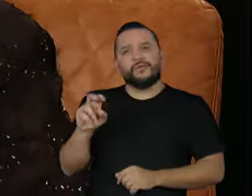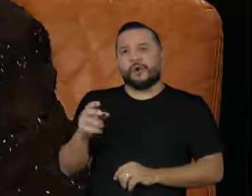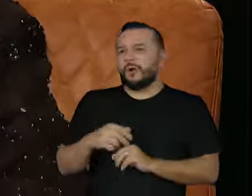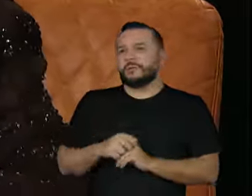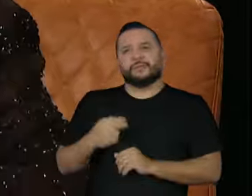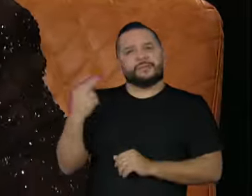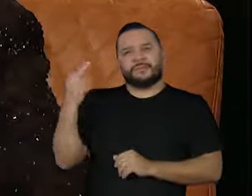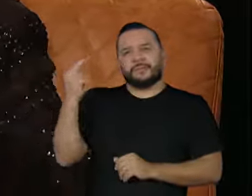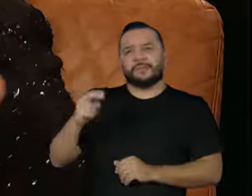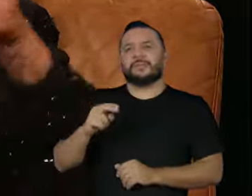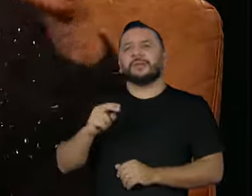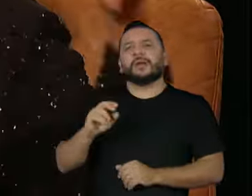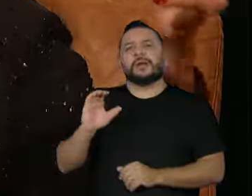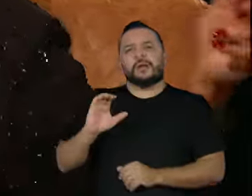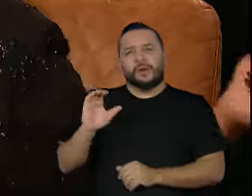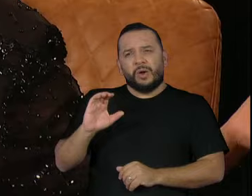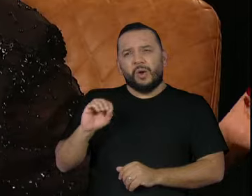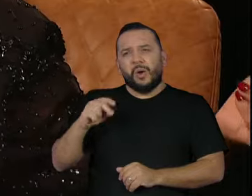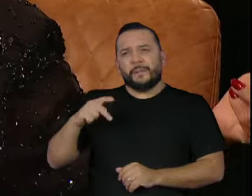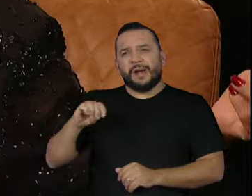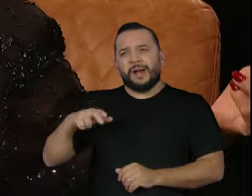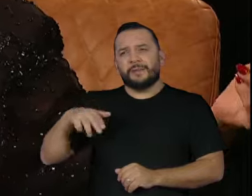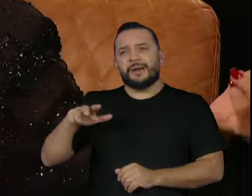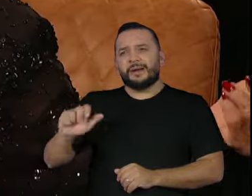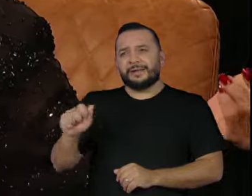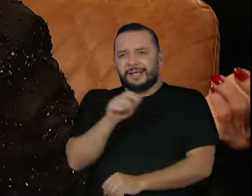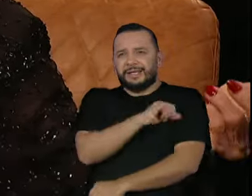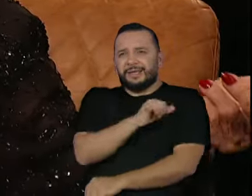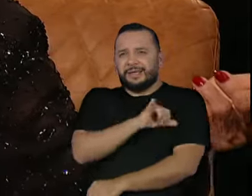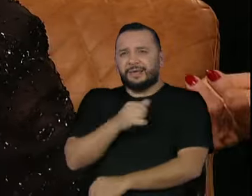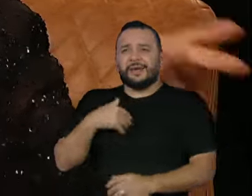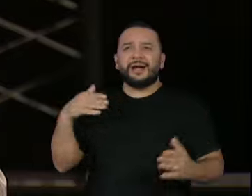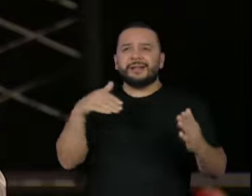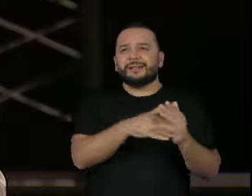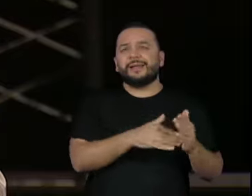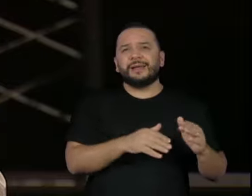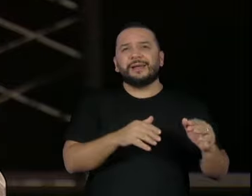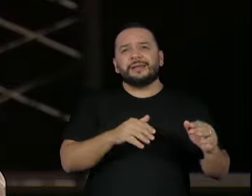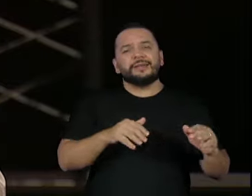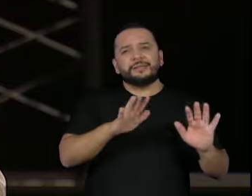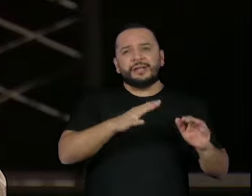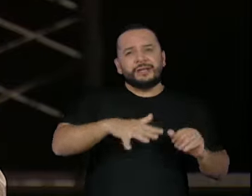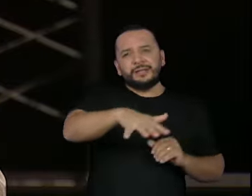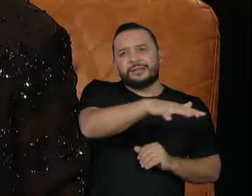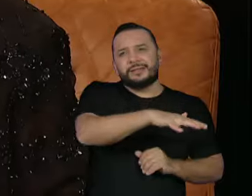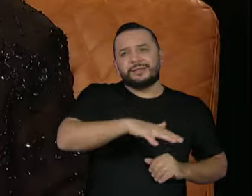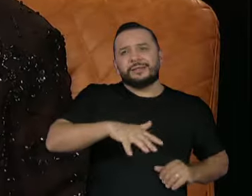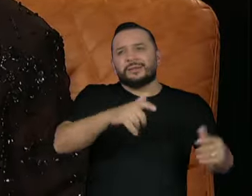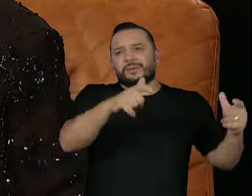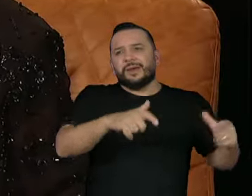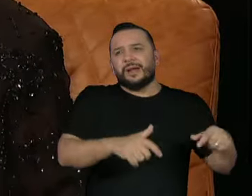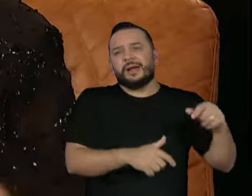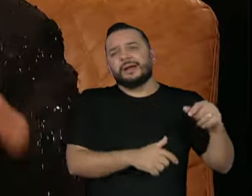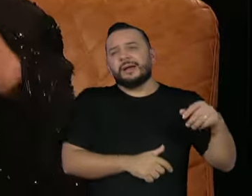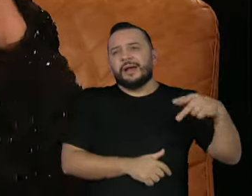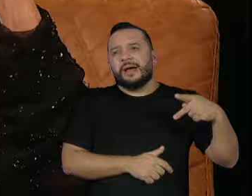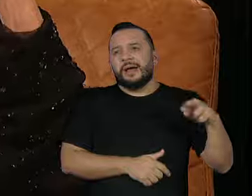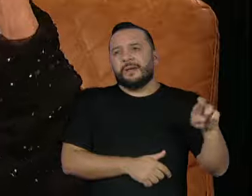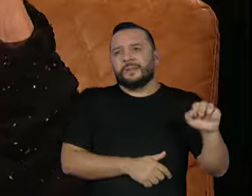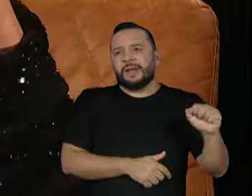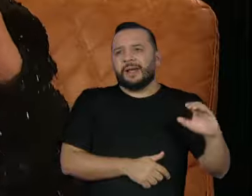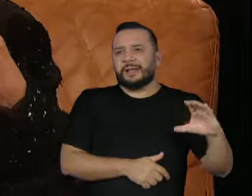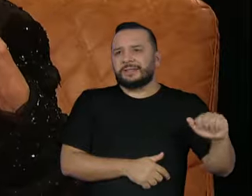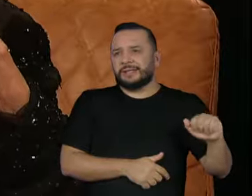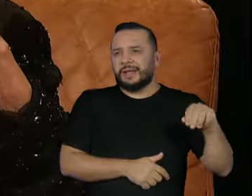de Copacabana, para ir até a Praça Mauá, né, que os programas... Então, olha como eu já tinha